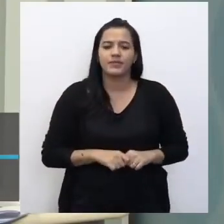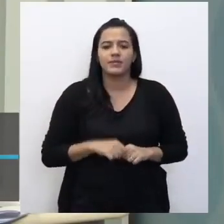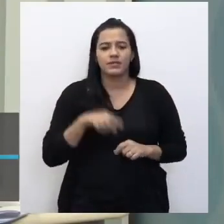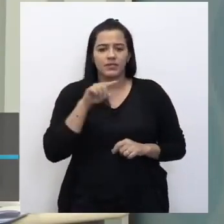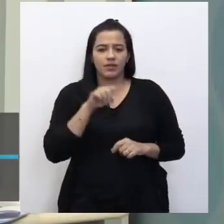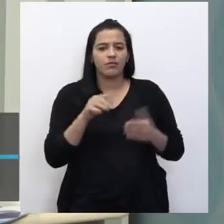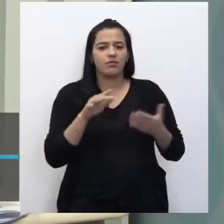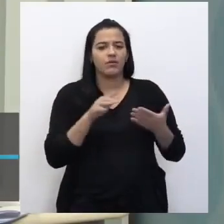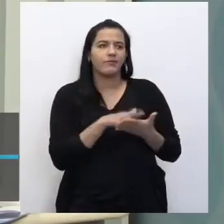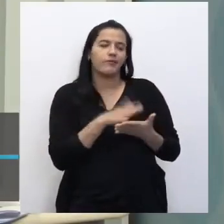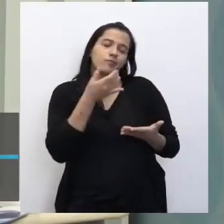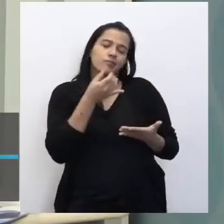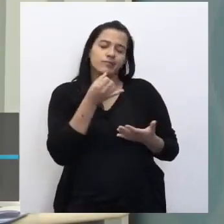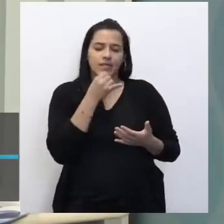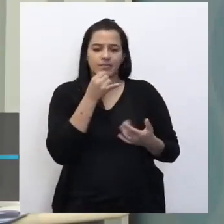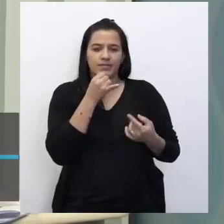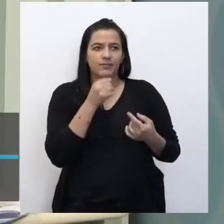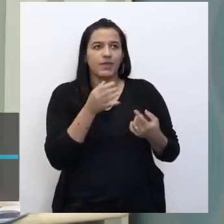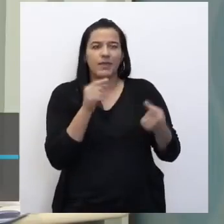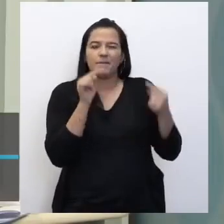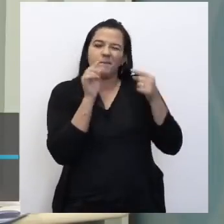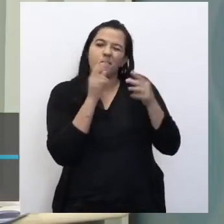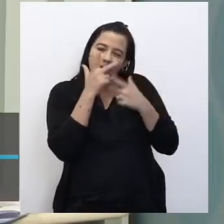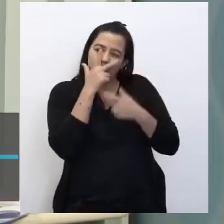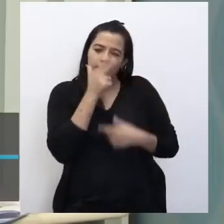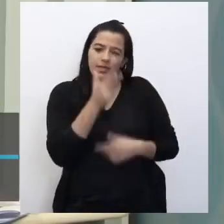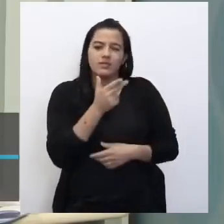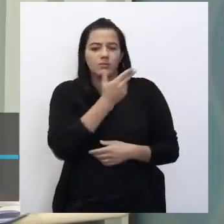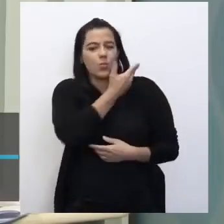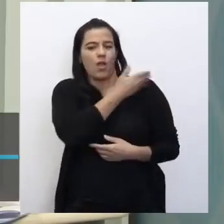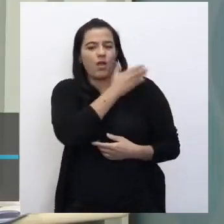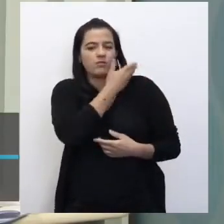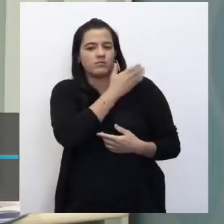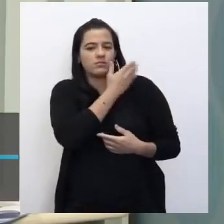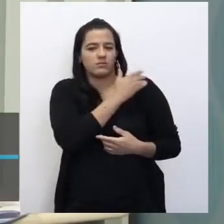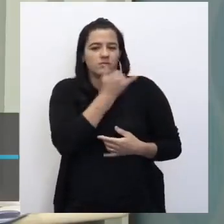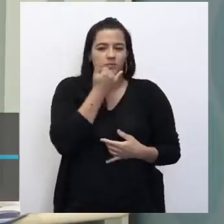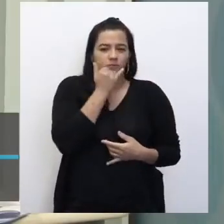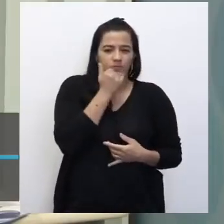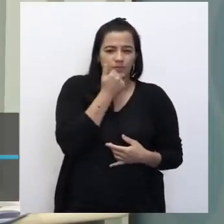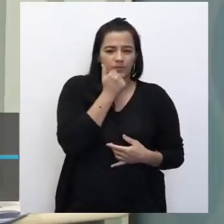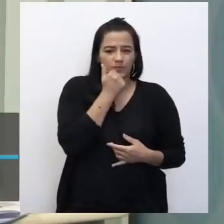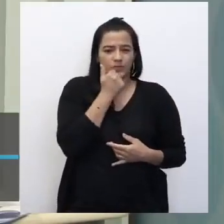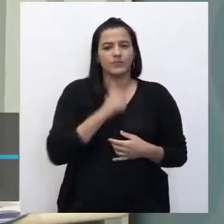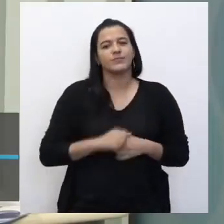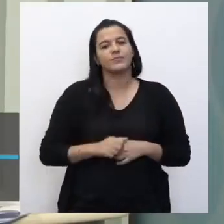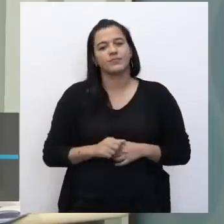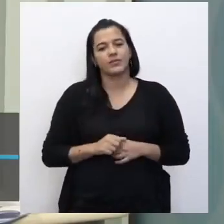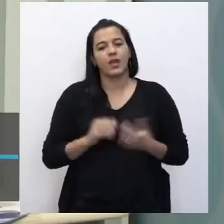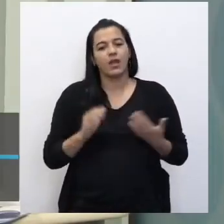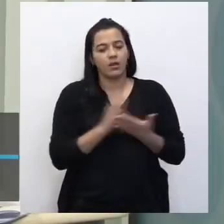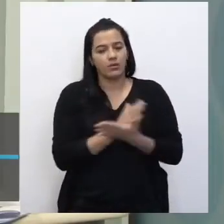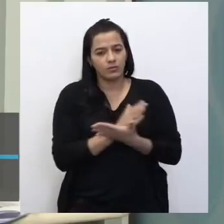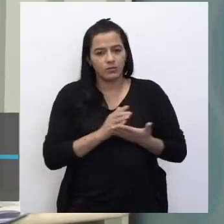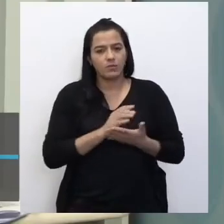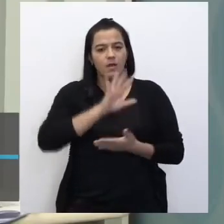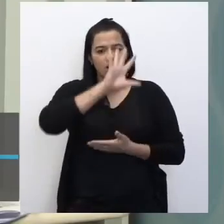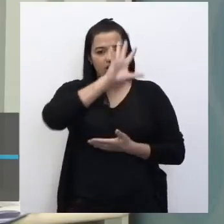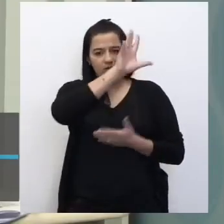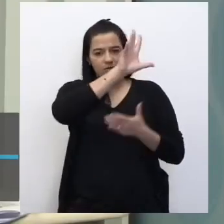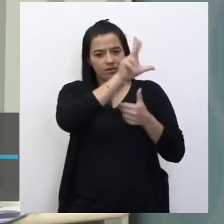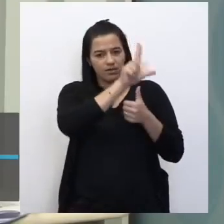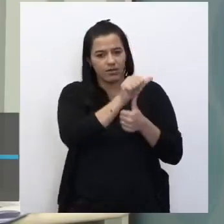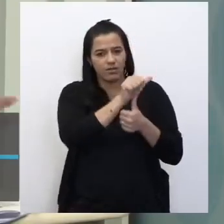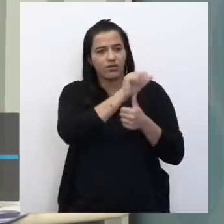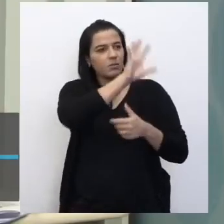racismo científico, vamos colocar assim, ele pululou em diversas partes da Europa ao longo do século XIX,